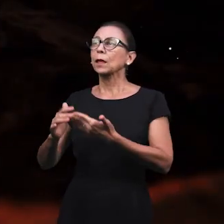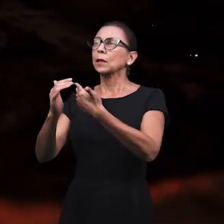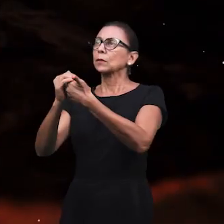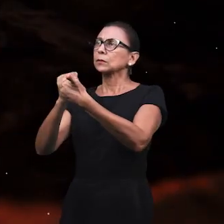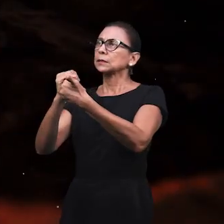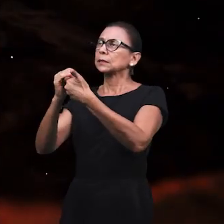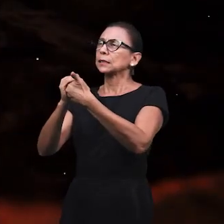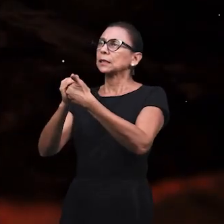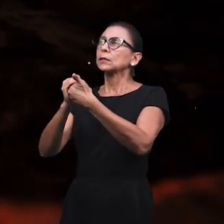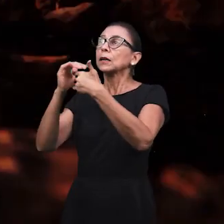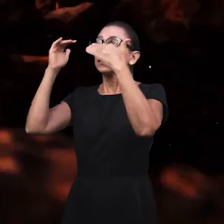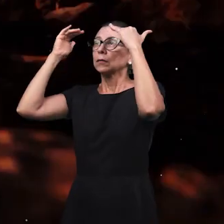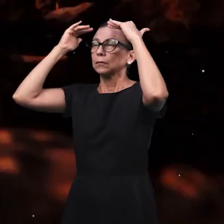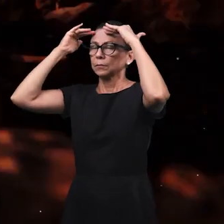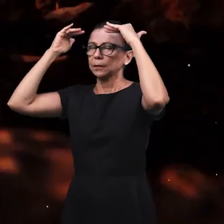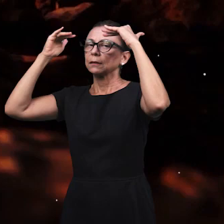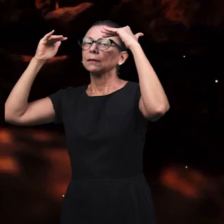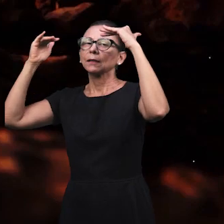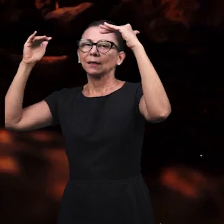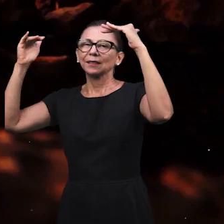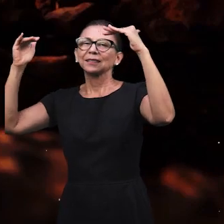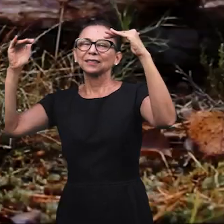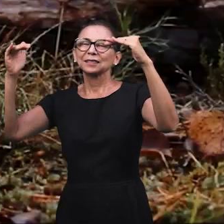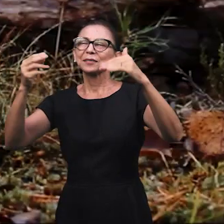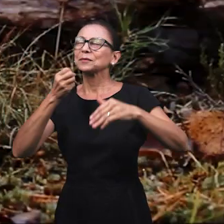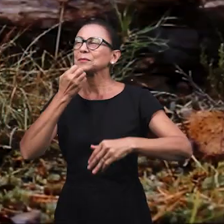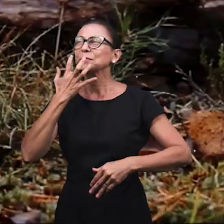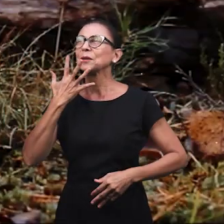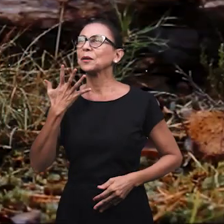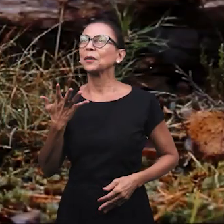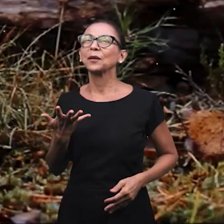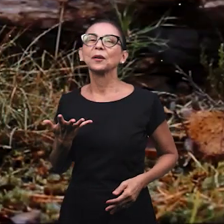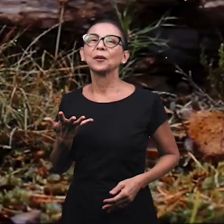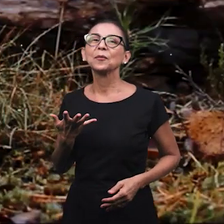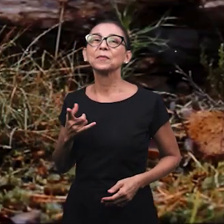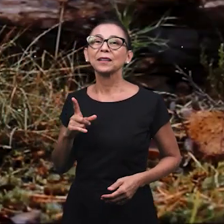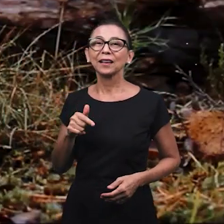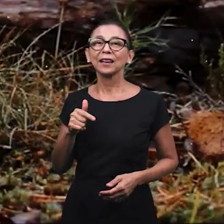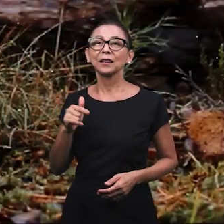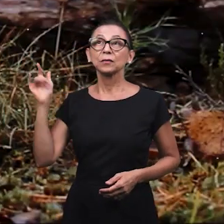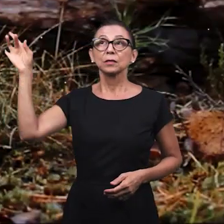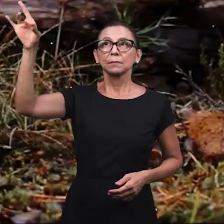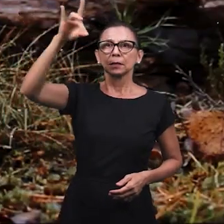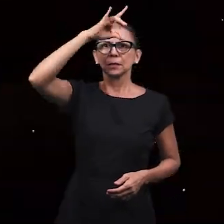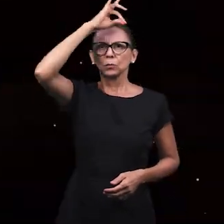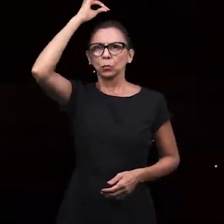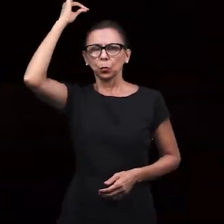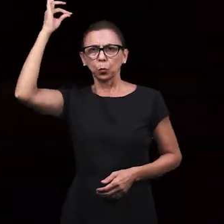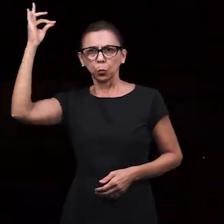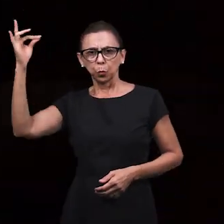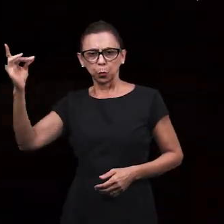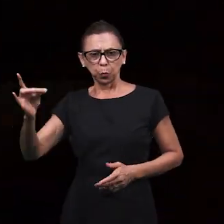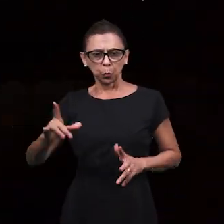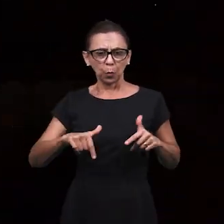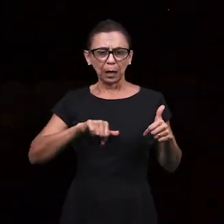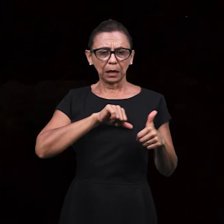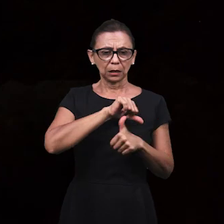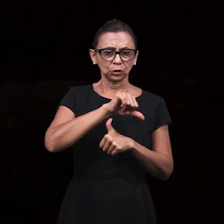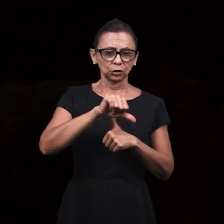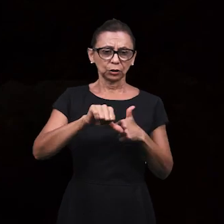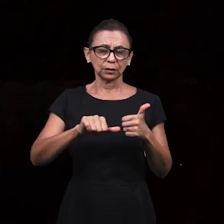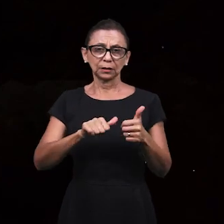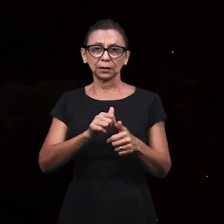te ouvir. Tu és fogo que consome, brisa suave